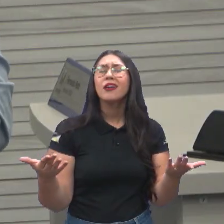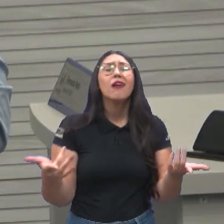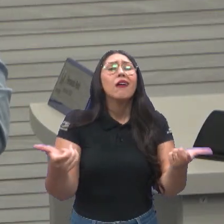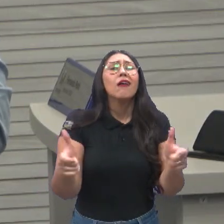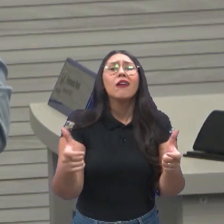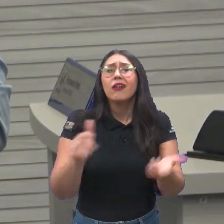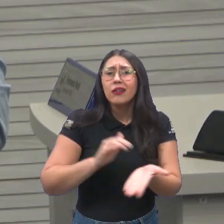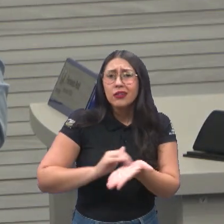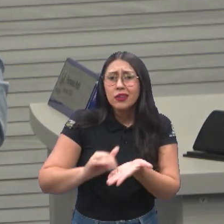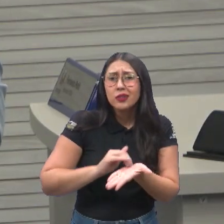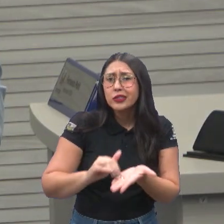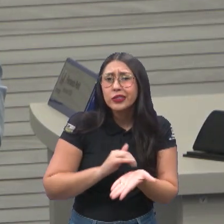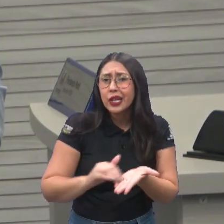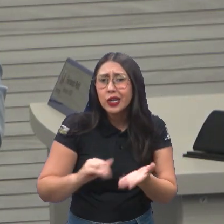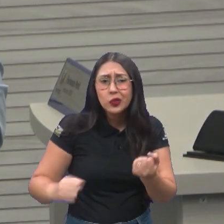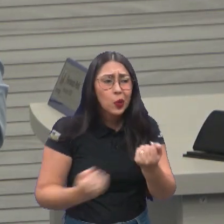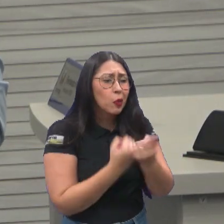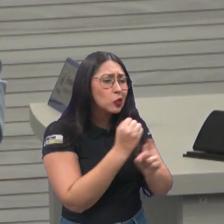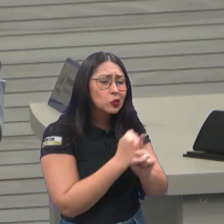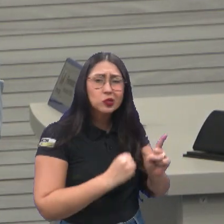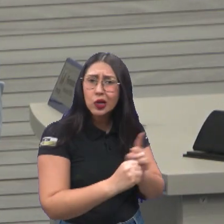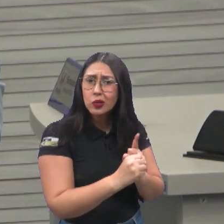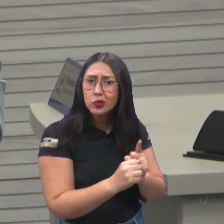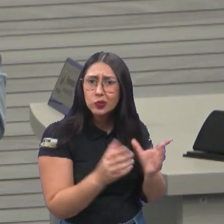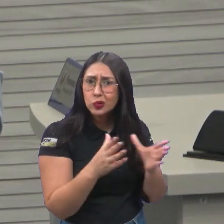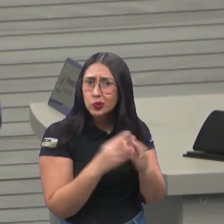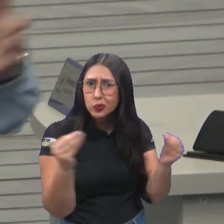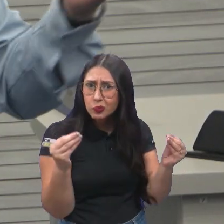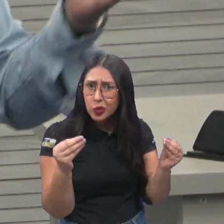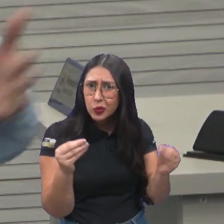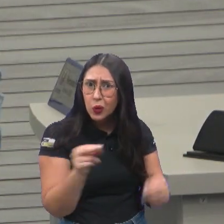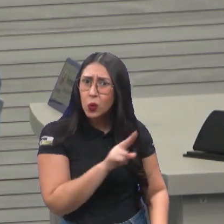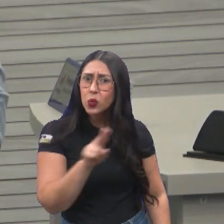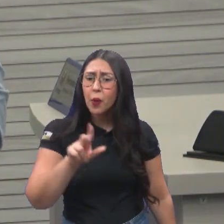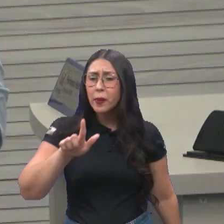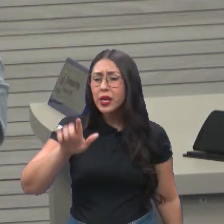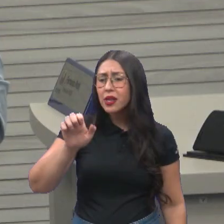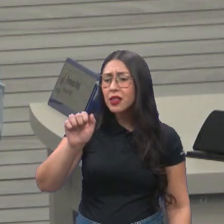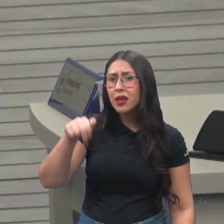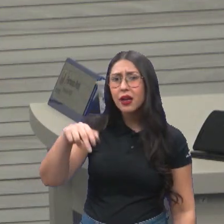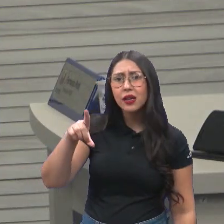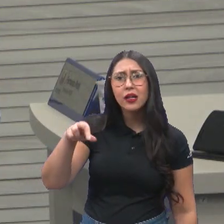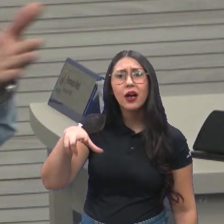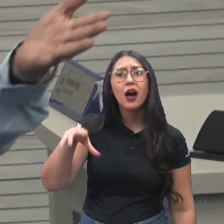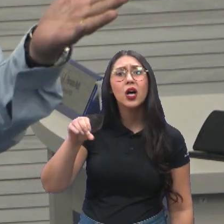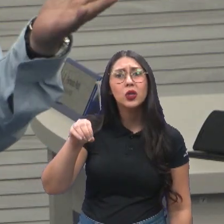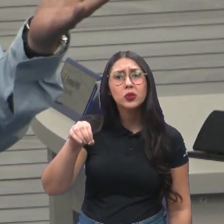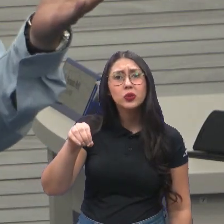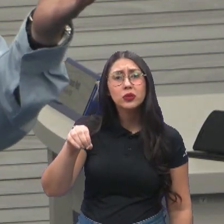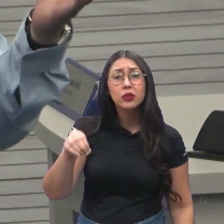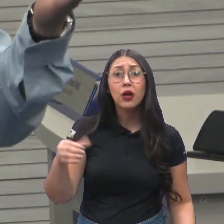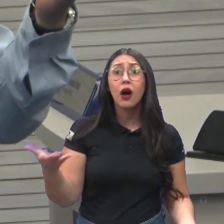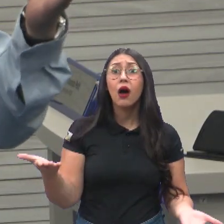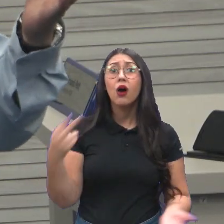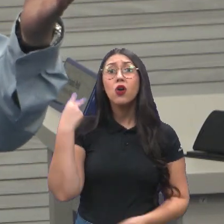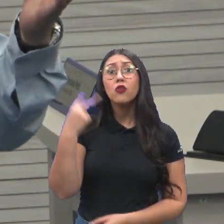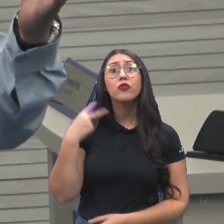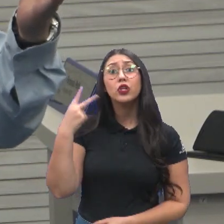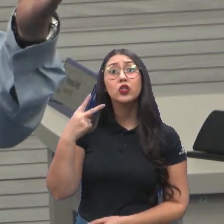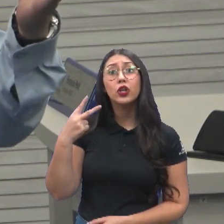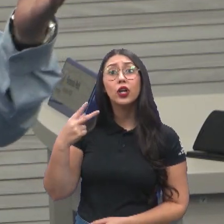do apoio social? Não vi mais. Senhor Leandro Rai, cadê o senhor Leandro Rai? Vereadora adjunta, Renata